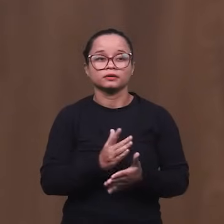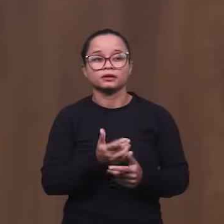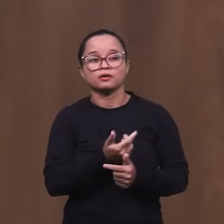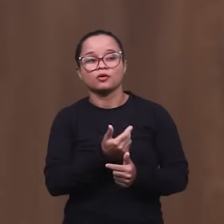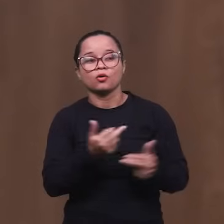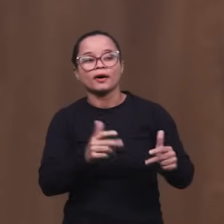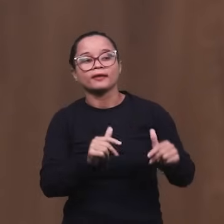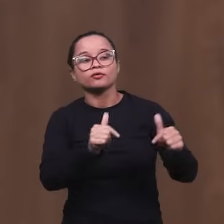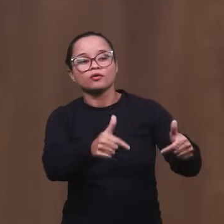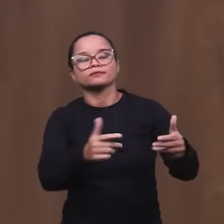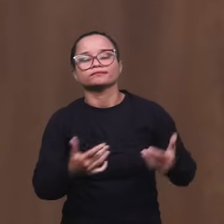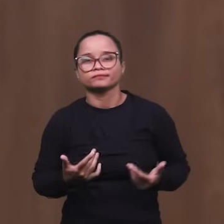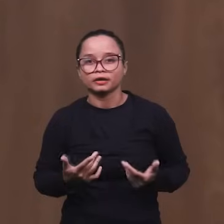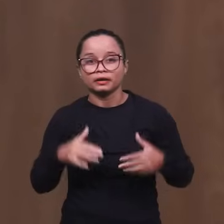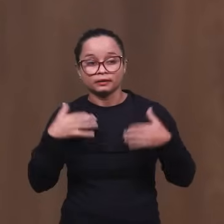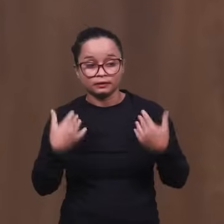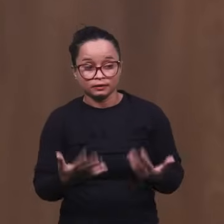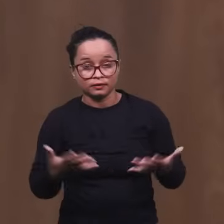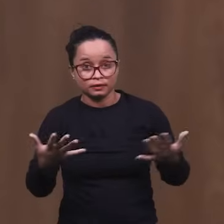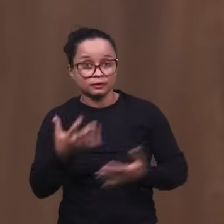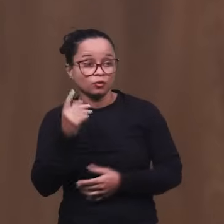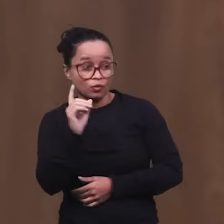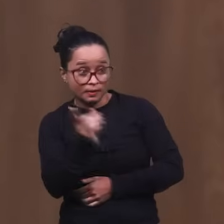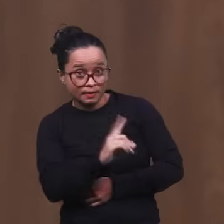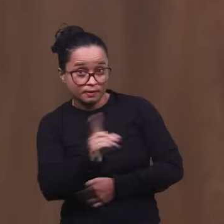fugas que são... Então, o não,